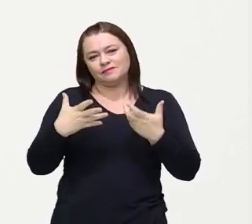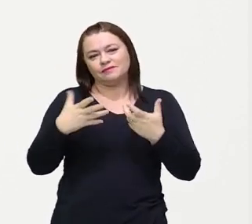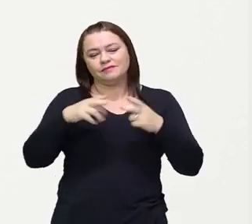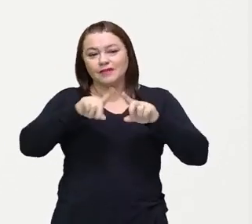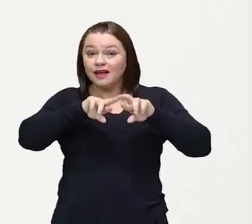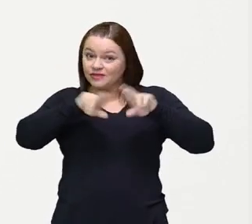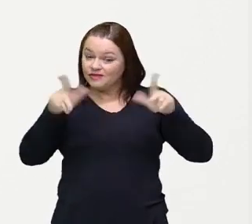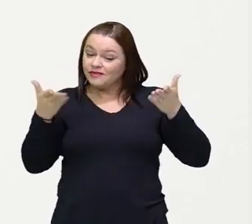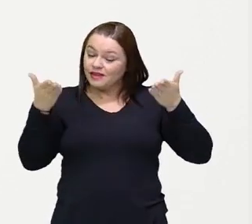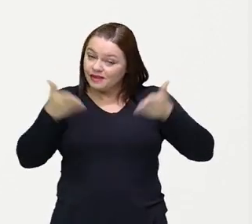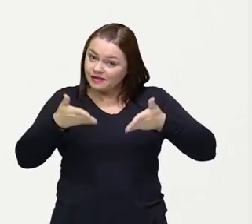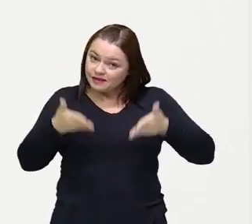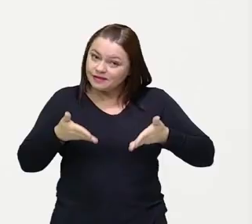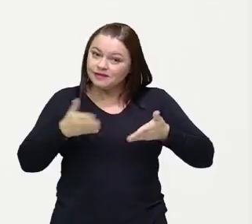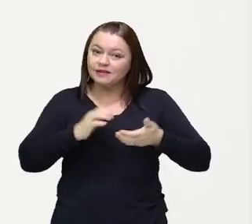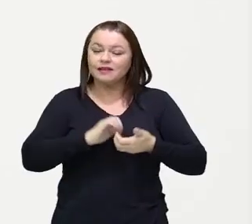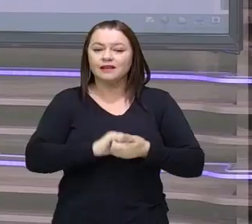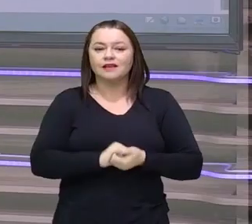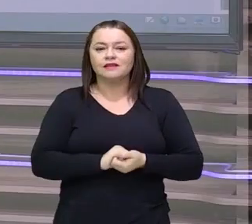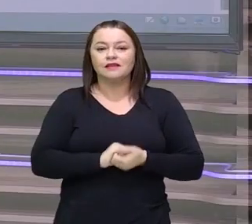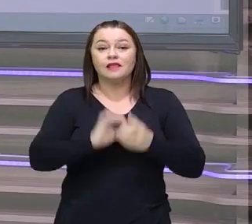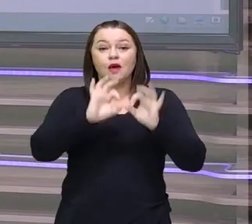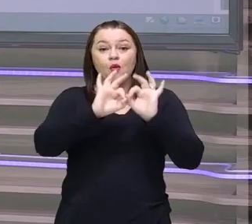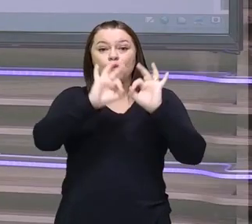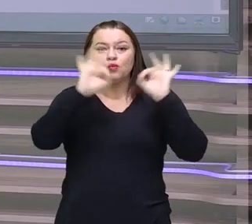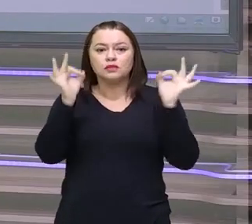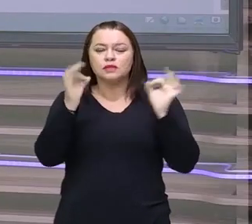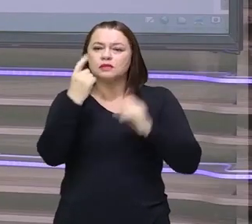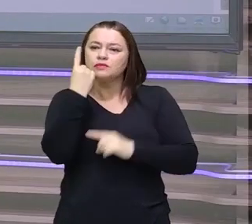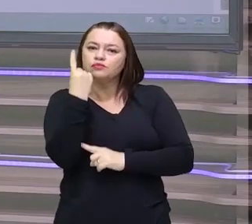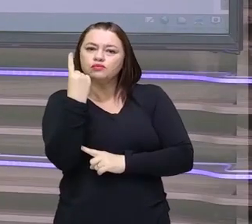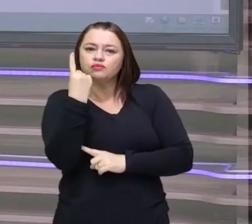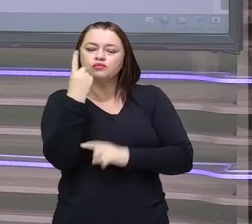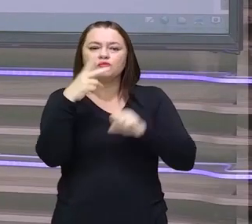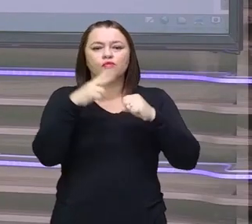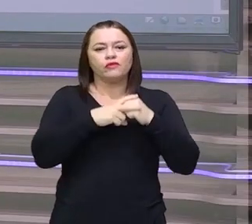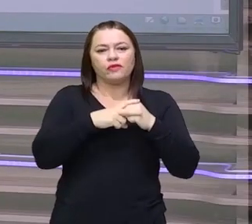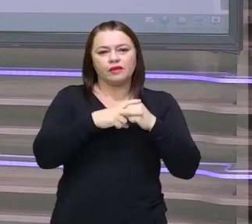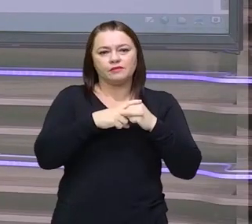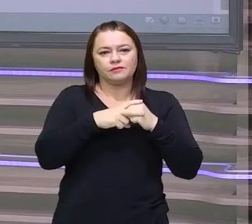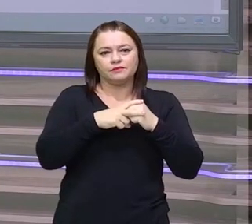locução verbal, tá? Então, o simples é um verbo,